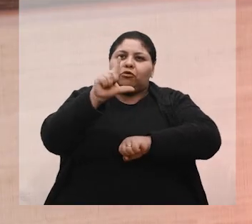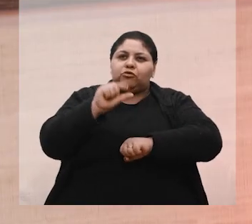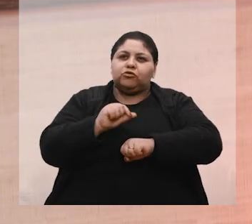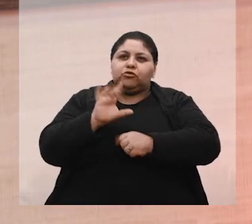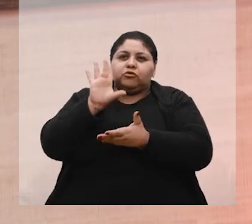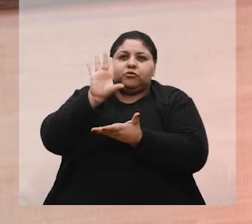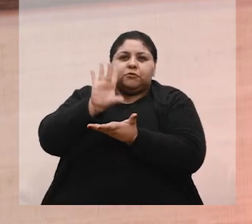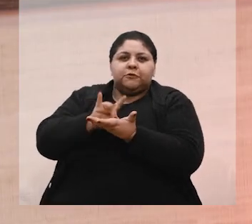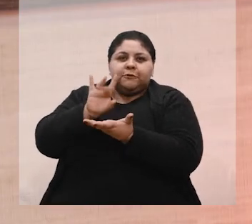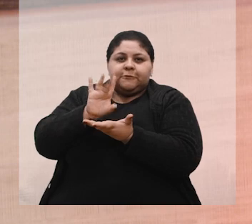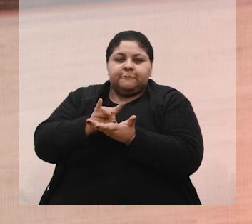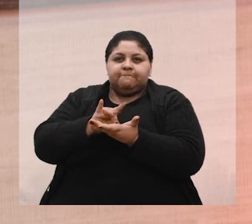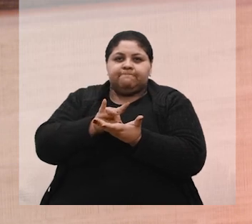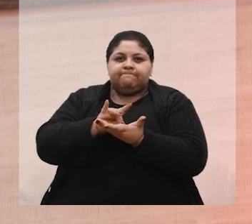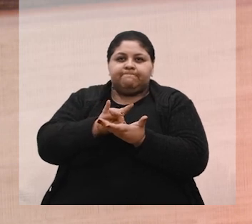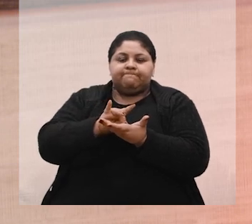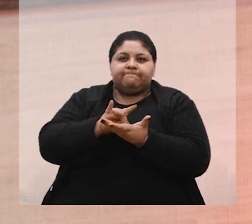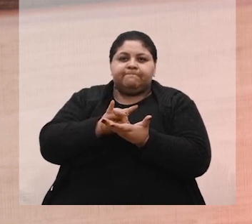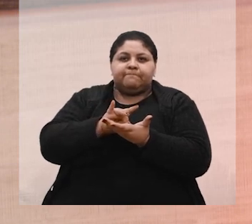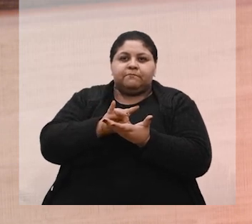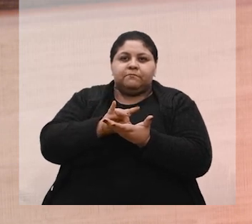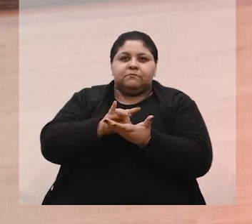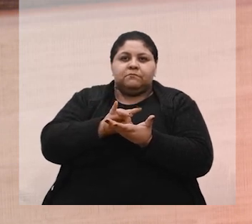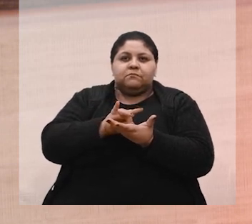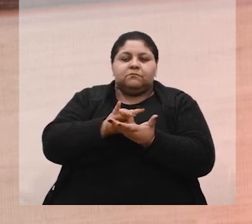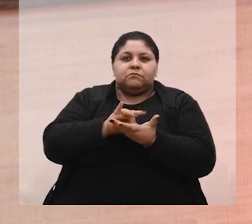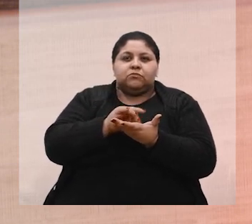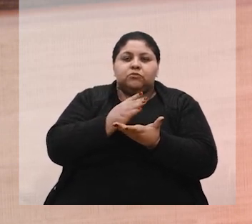agora, a nossa gravação, o programa, o teu lançamento